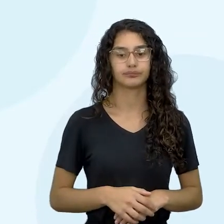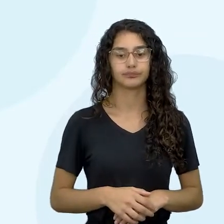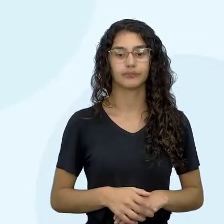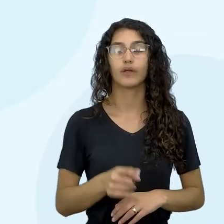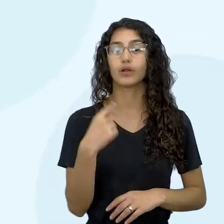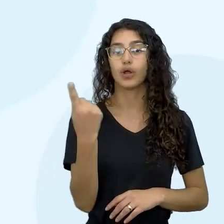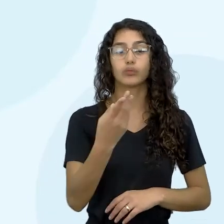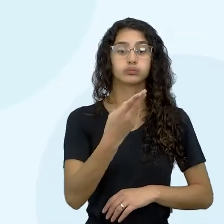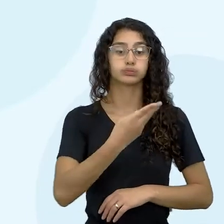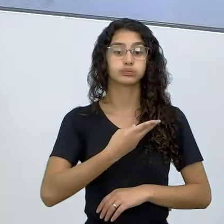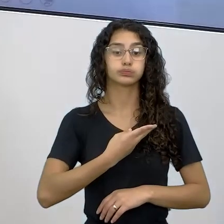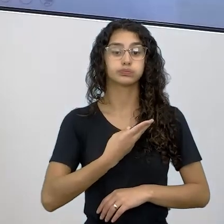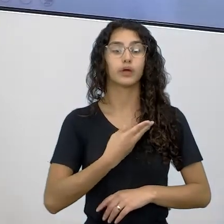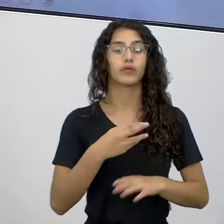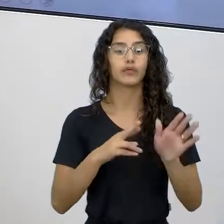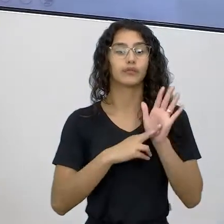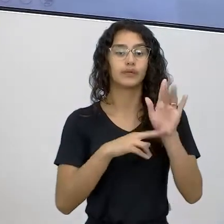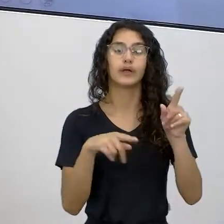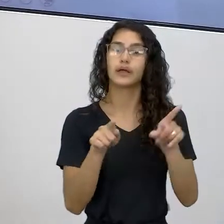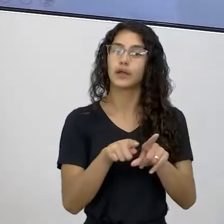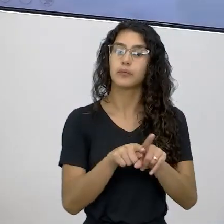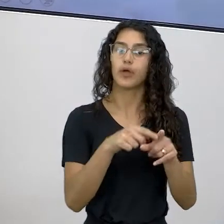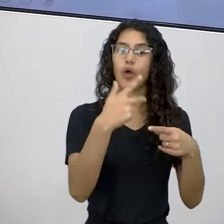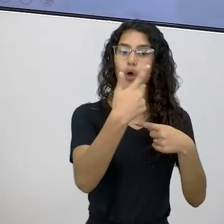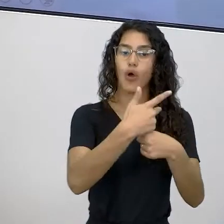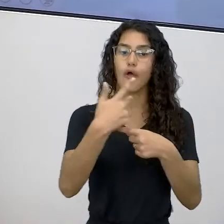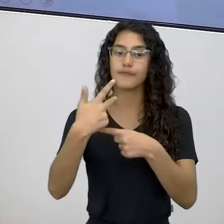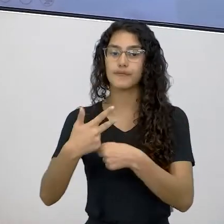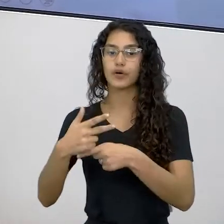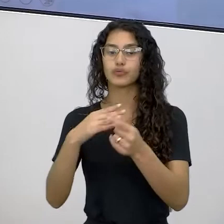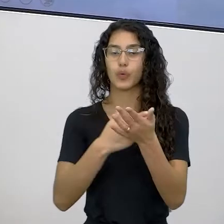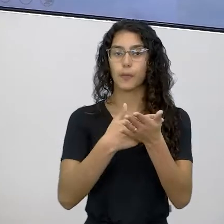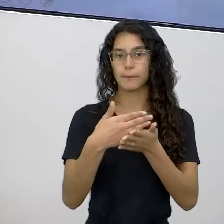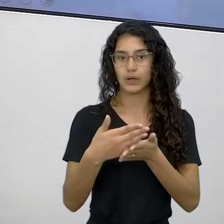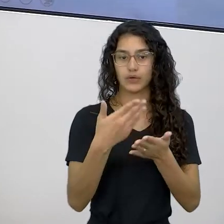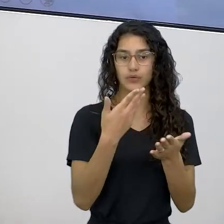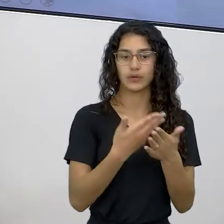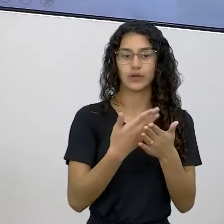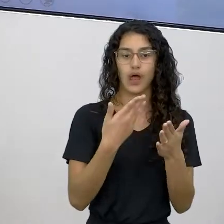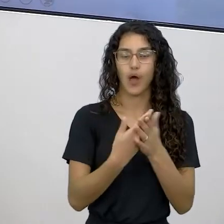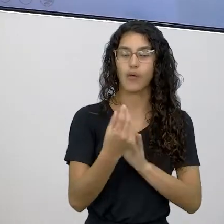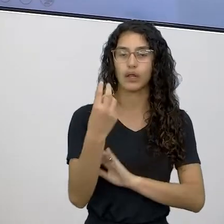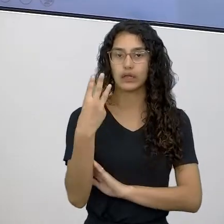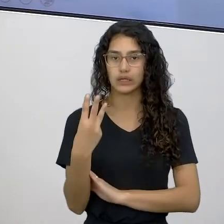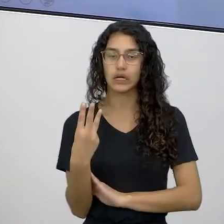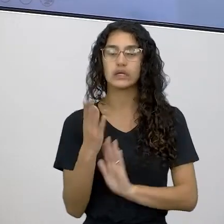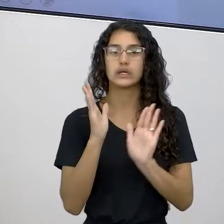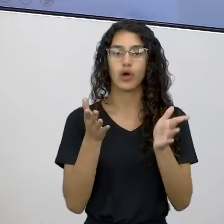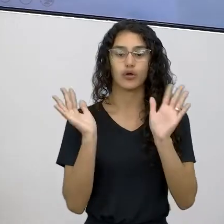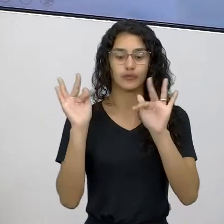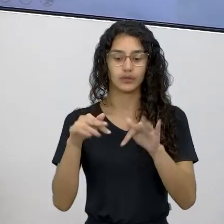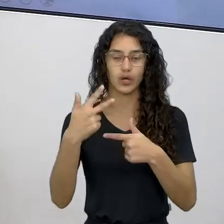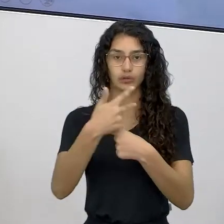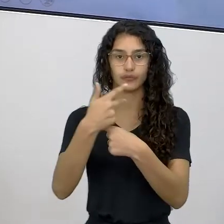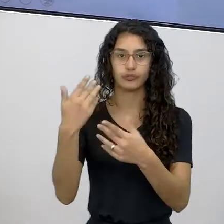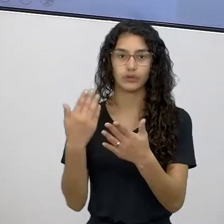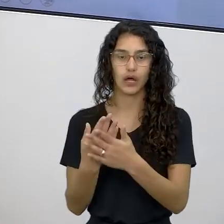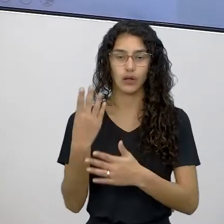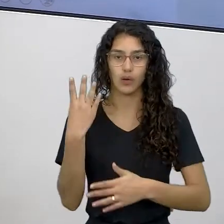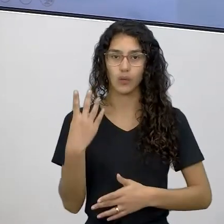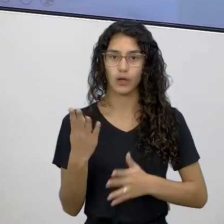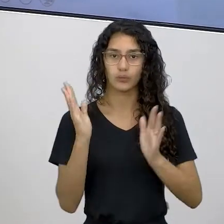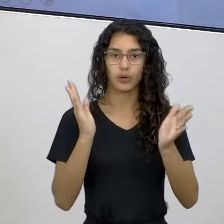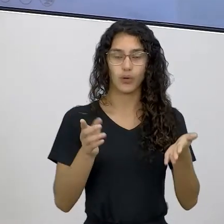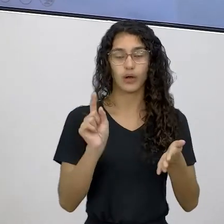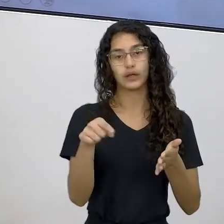Nossos colegas do CIEB vão passar um vídeo, eu já passei o comecinho dele na aula 3, vou passar o finalzinho desse vídeo na aula